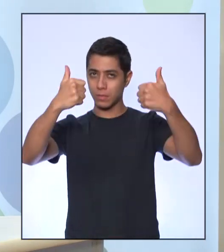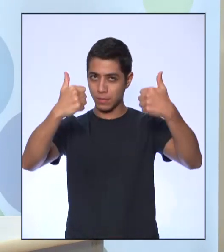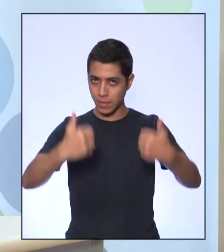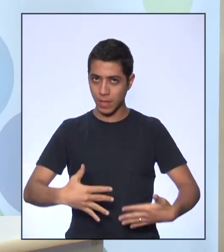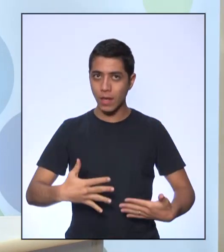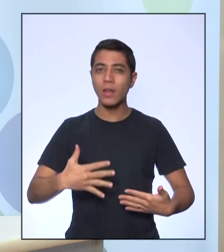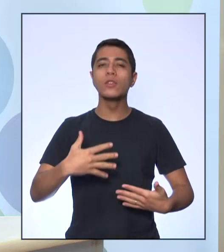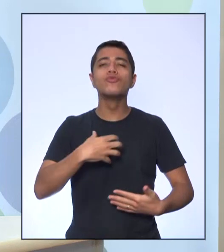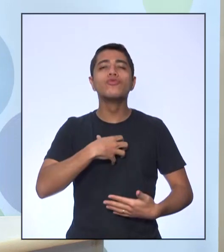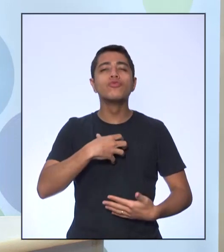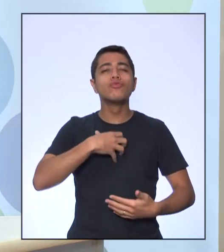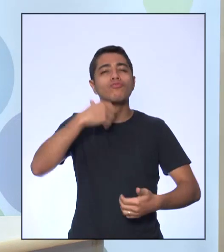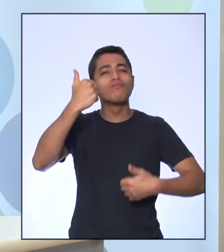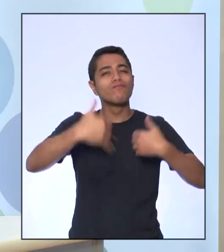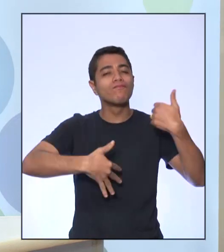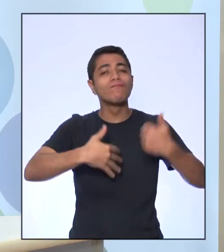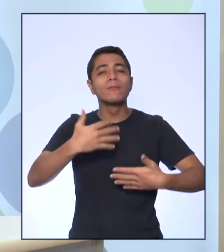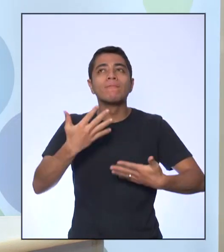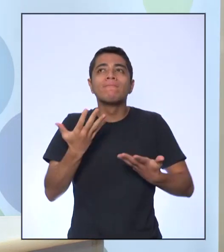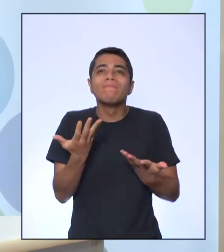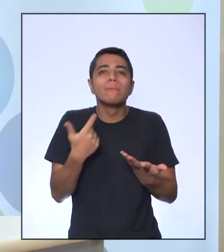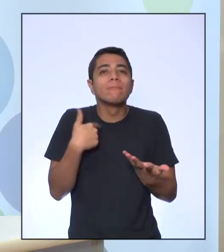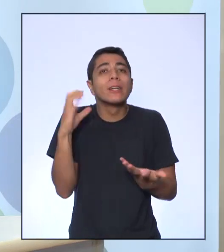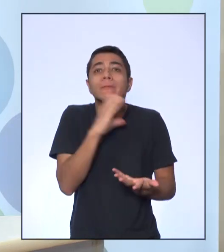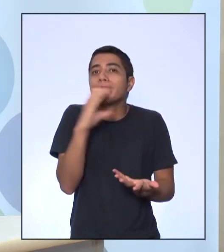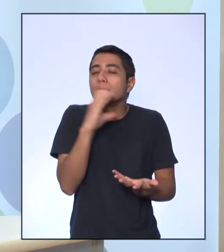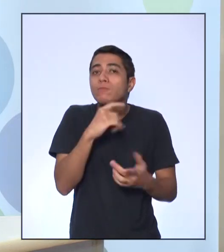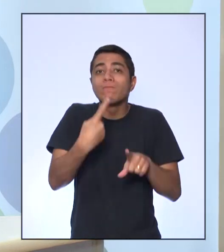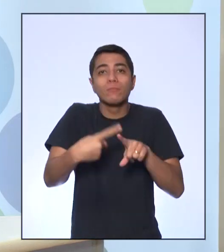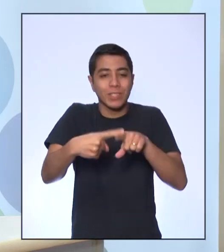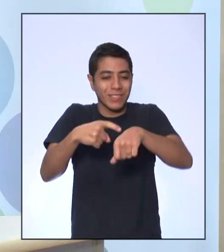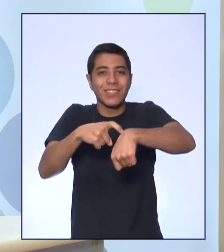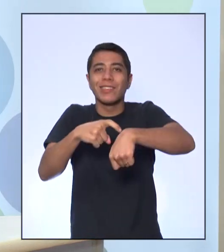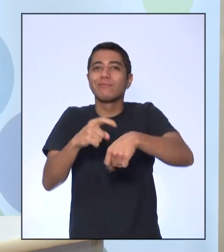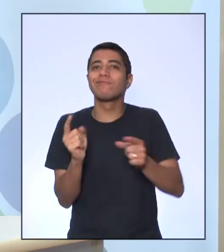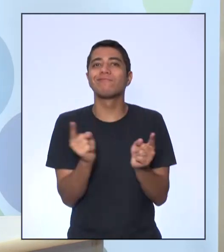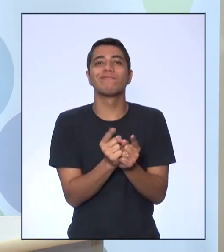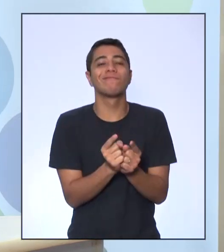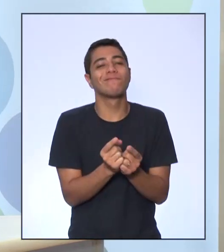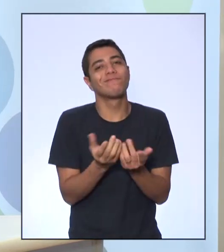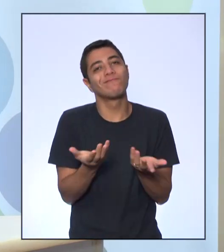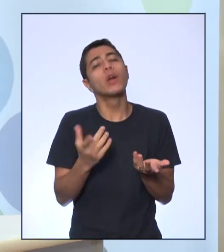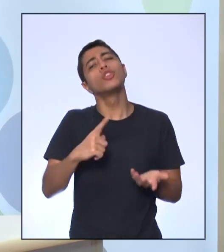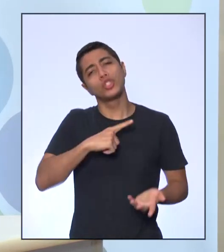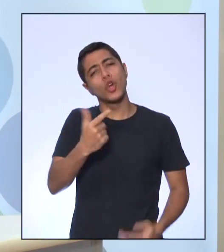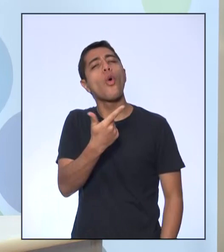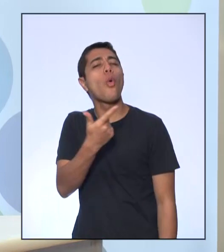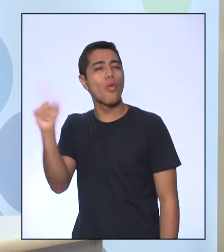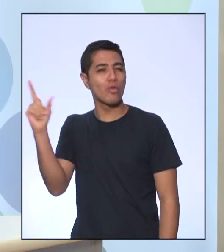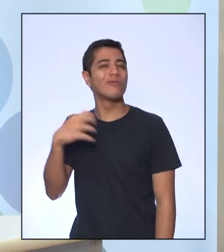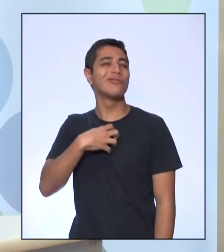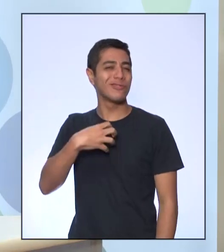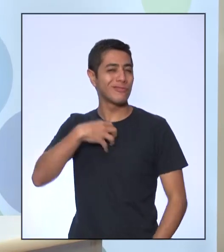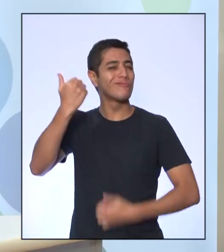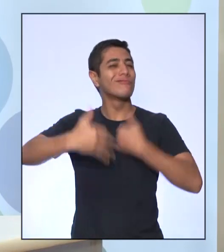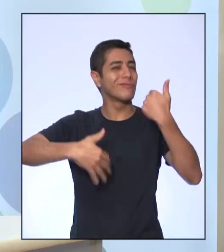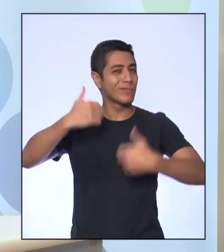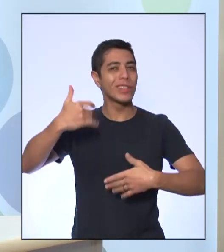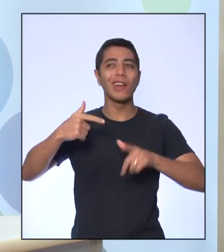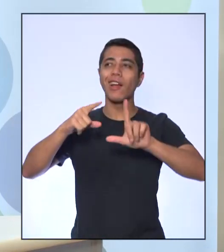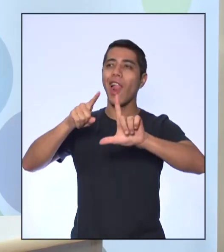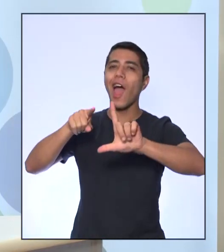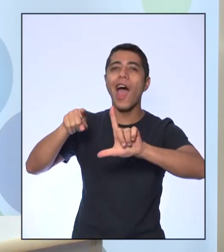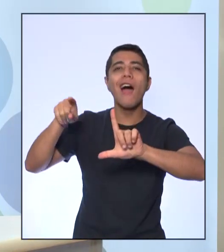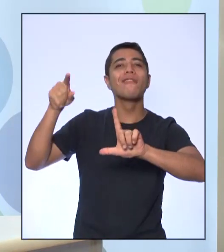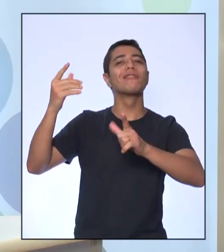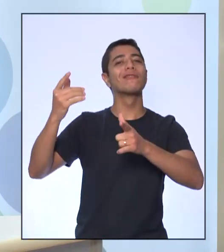uma forma porque infelizmente eu não tenho tanto tempo. Existem outros modelos, existem modelos de dedução, existem as formas gráficas, né?